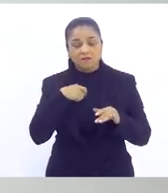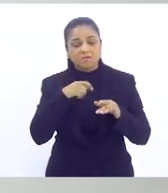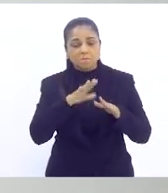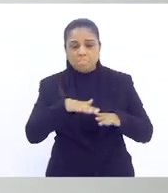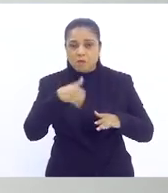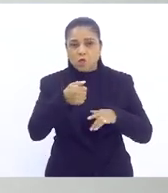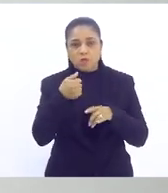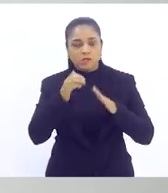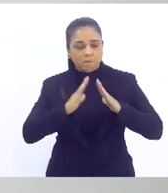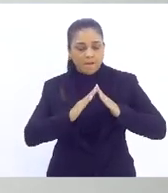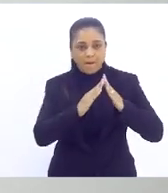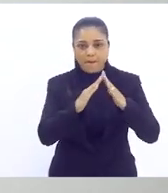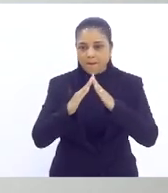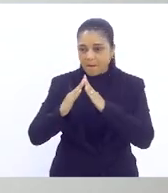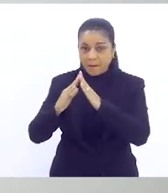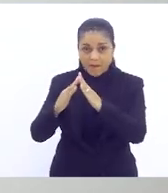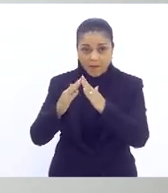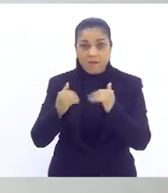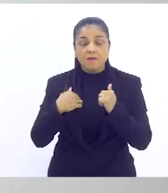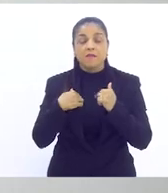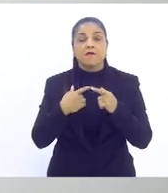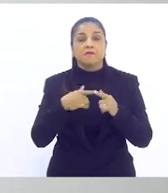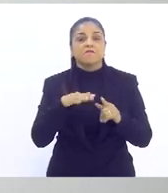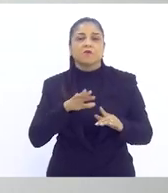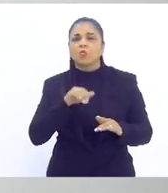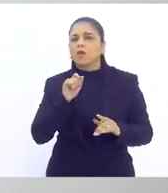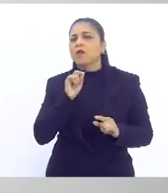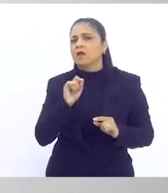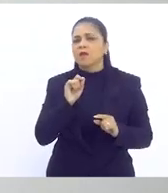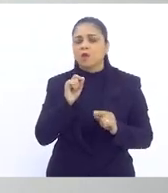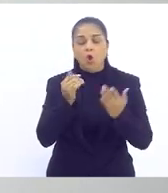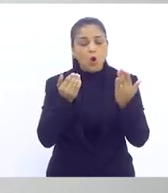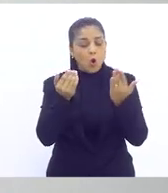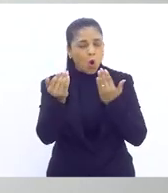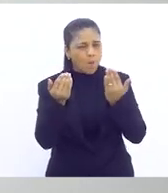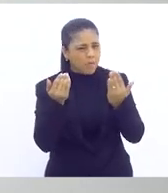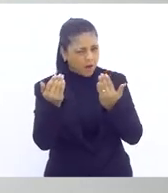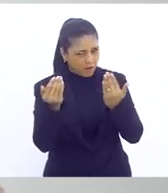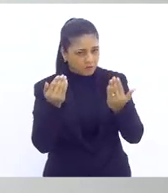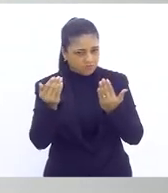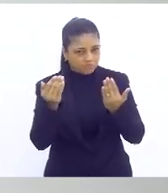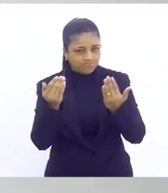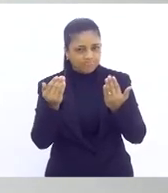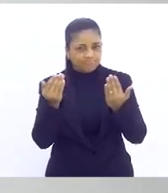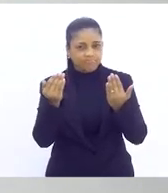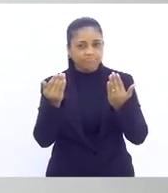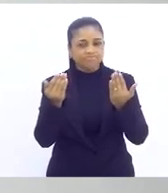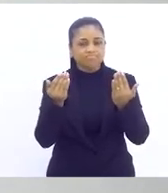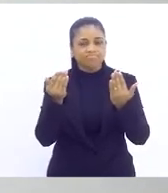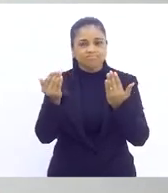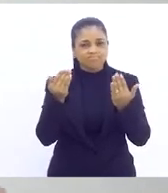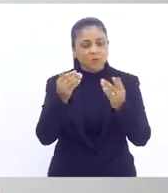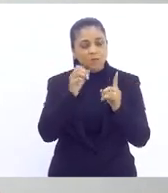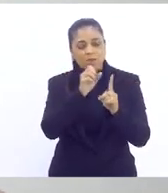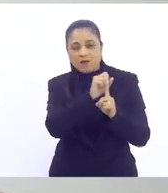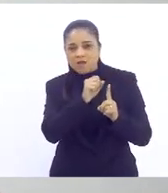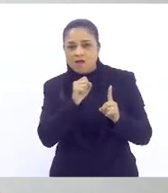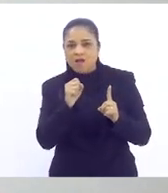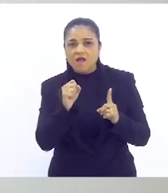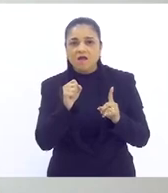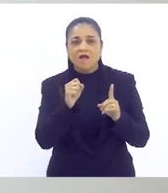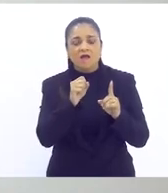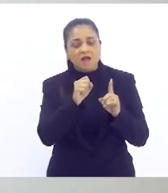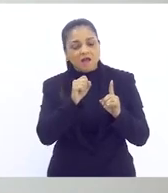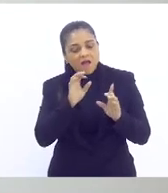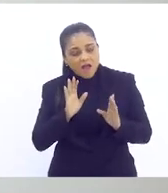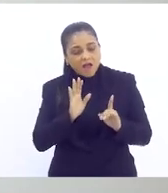porque eu na régua nada mais foi né assim mal comparando com um Matiz né uma assistência técnica de habitação